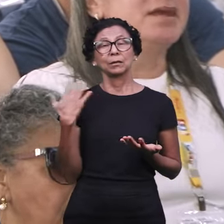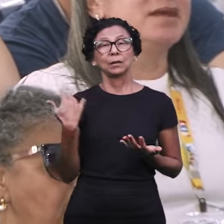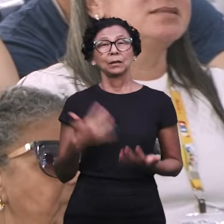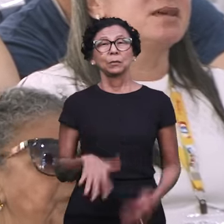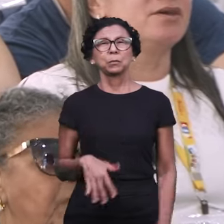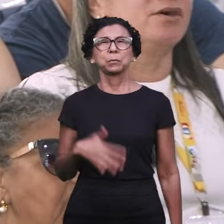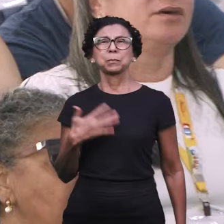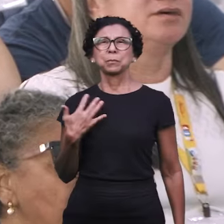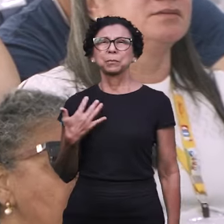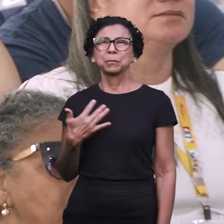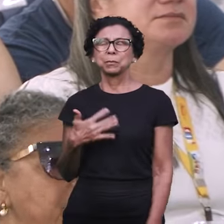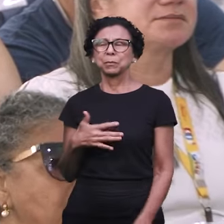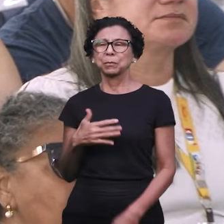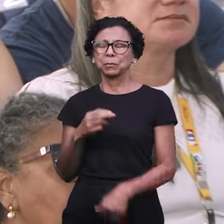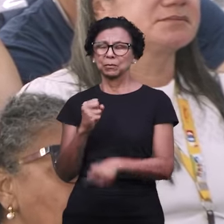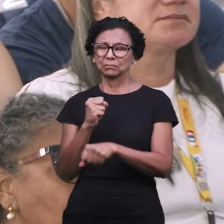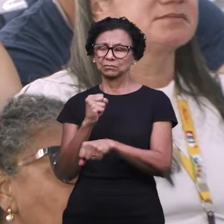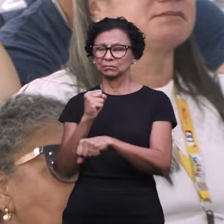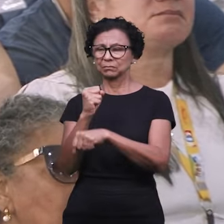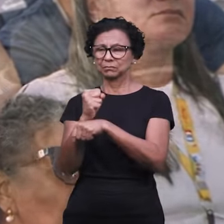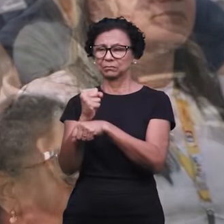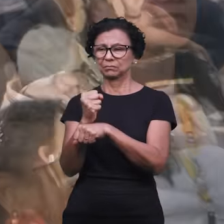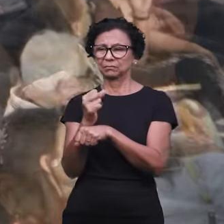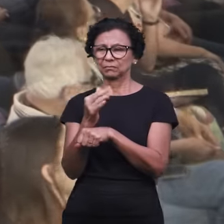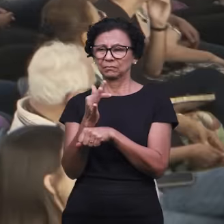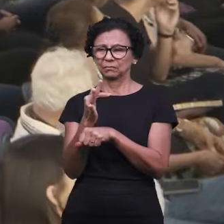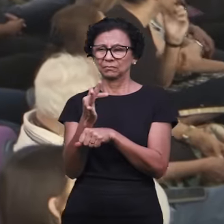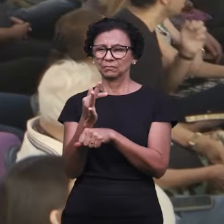e a esperança